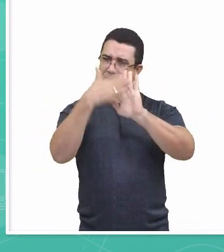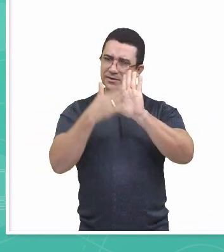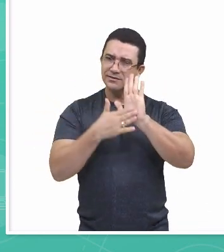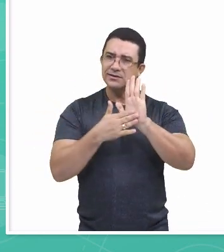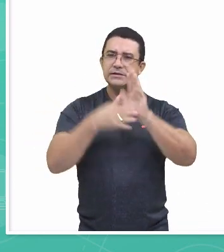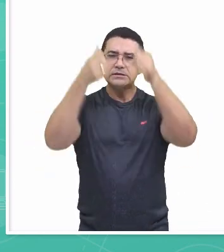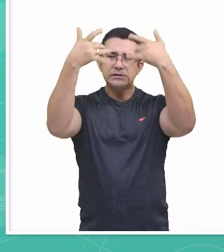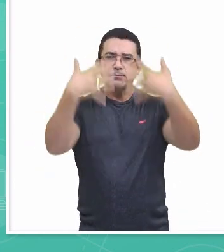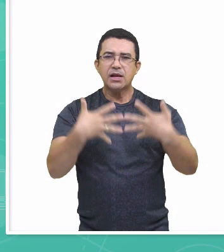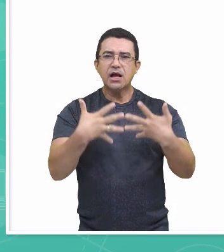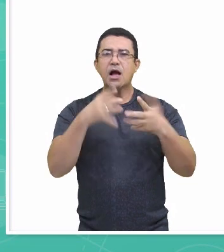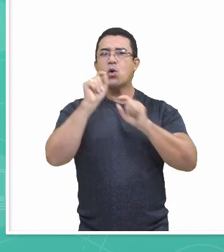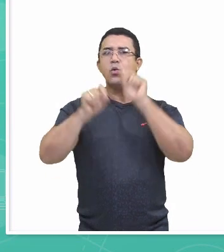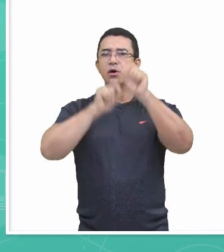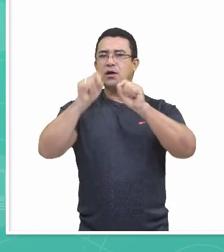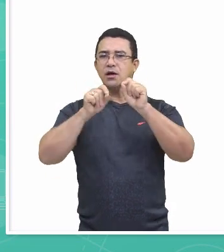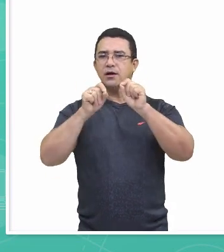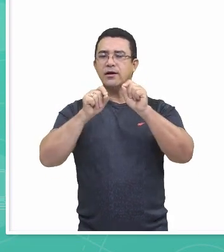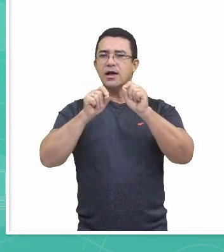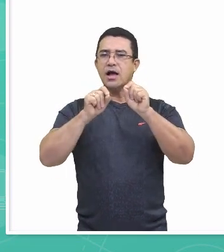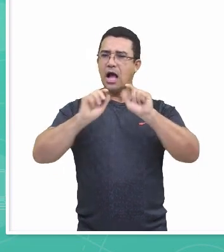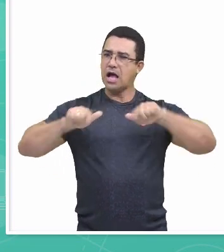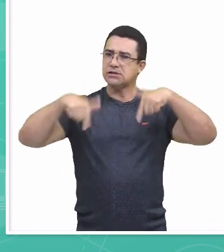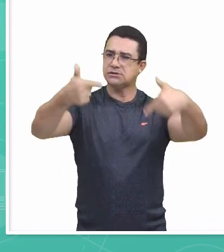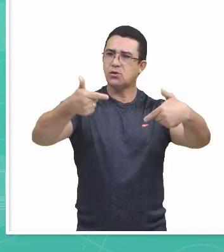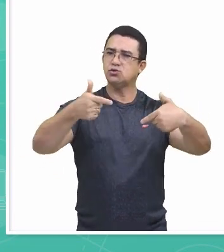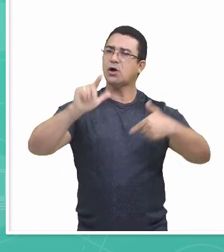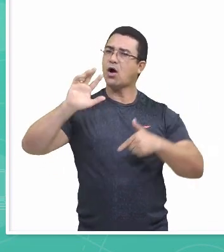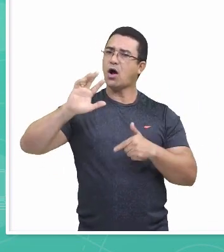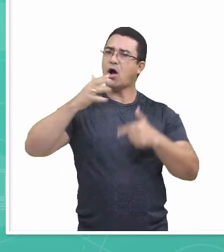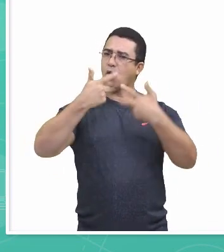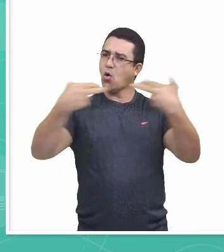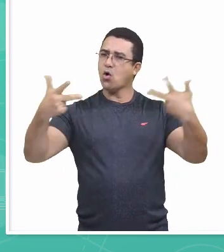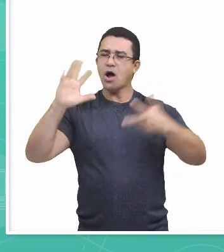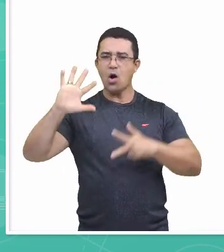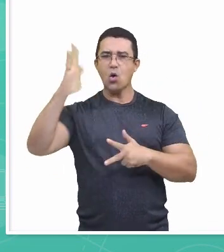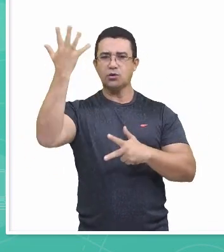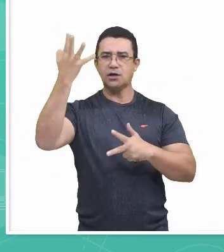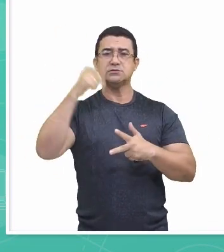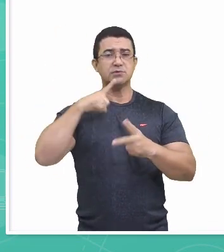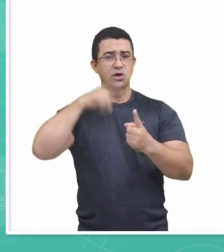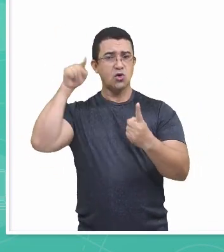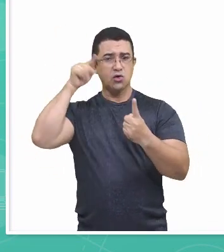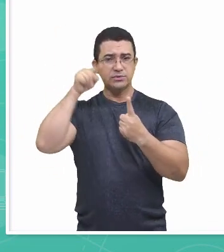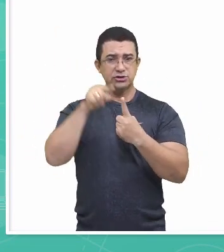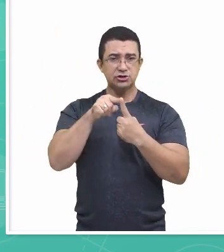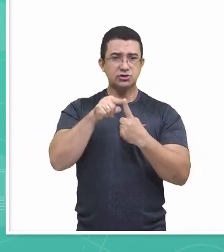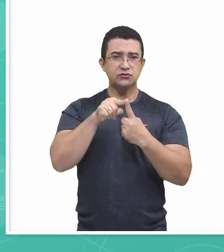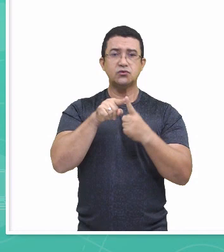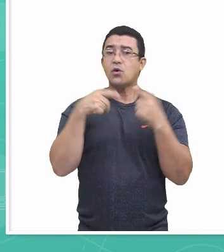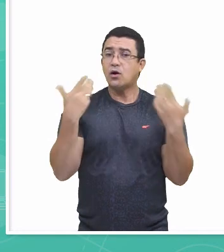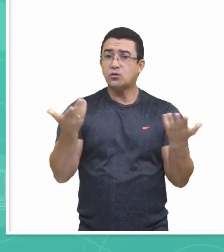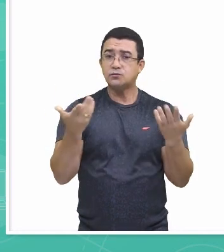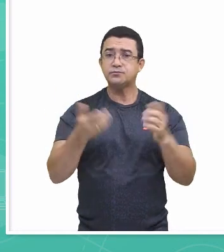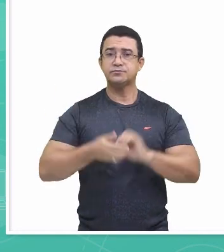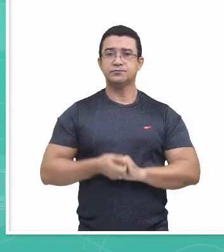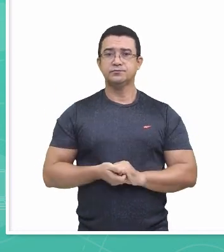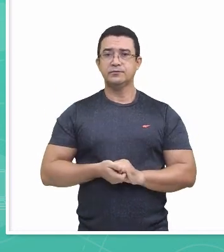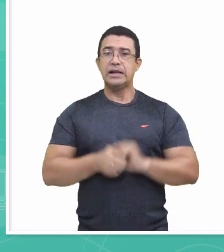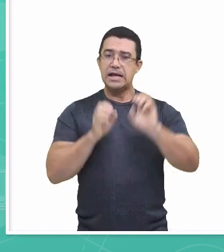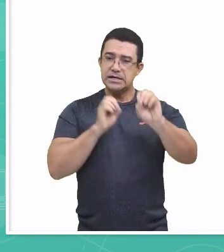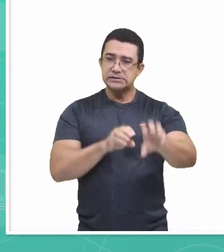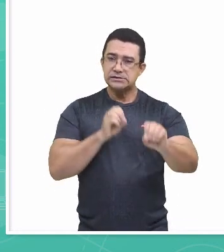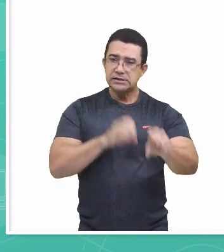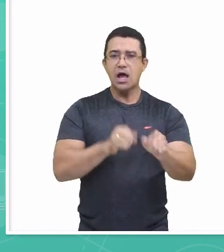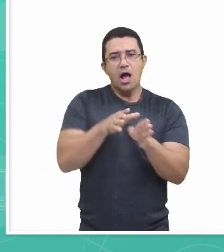para a concretização de algo. Por isso, podemos dizer que tais textos têm por objetivo, olha só, importante, ensinar